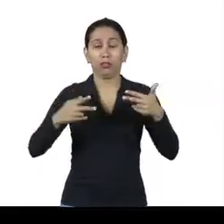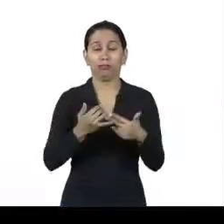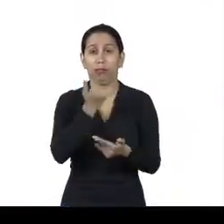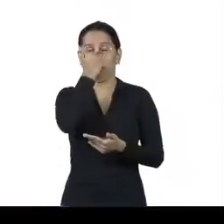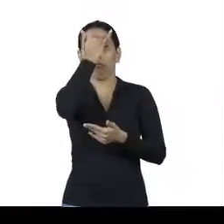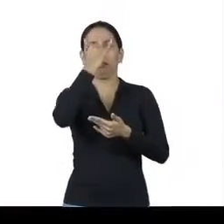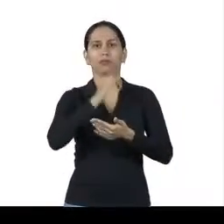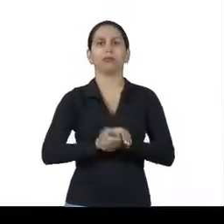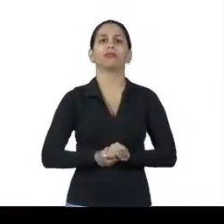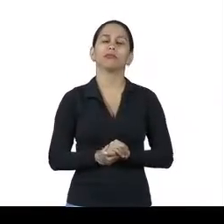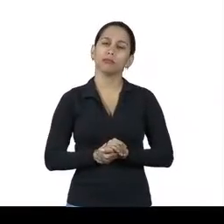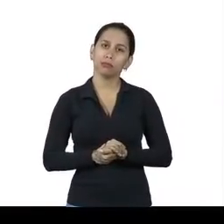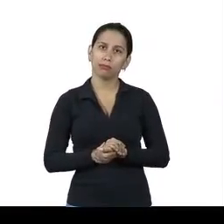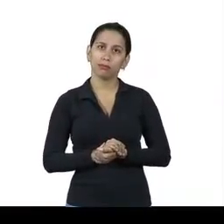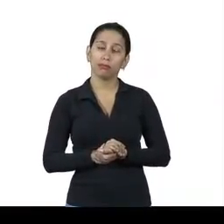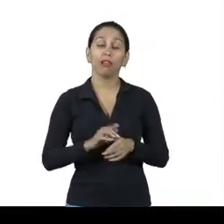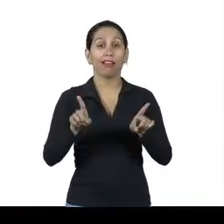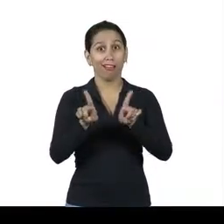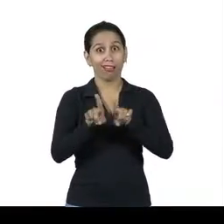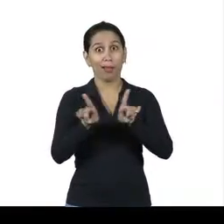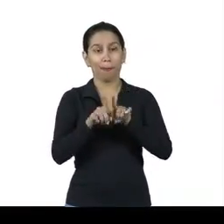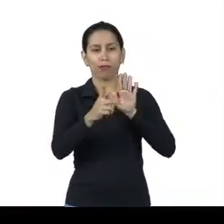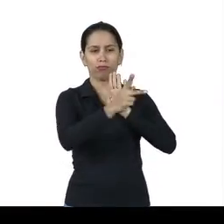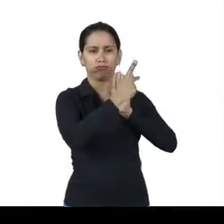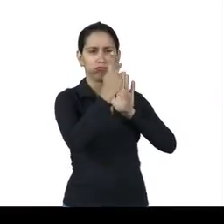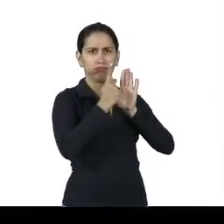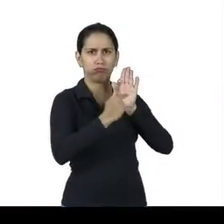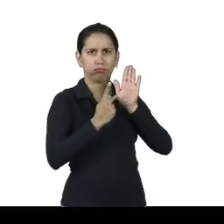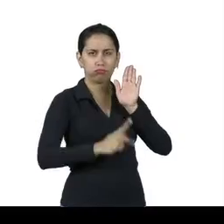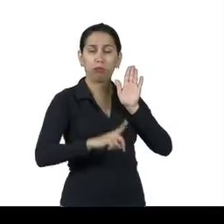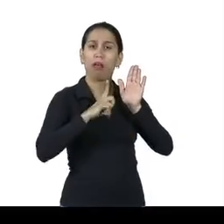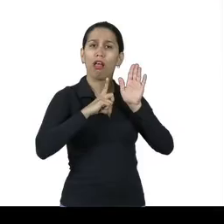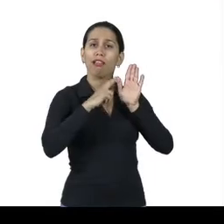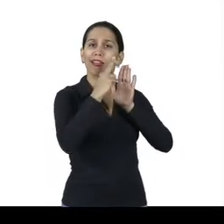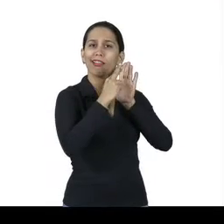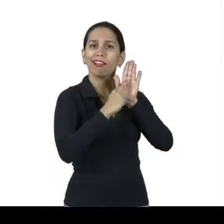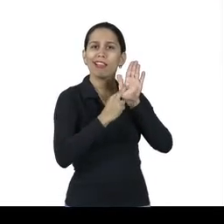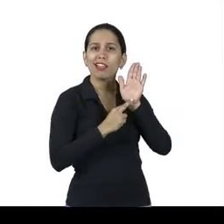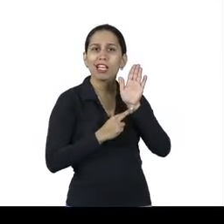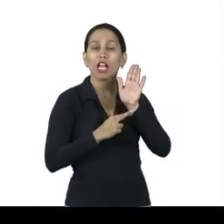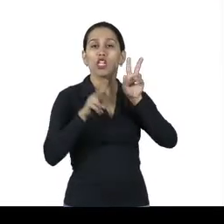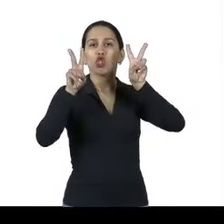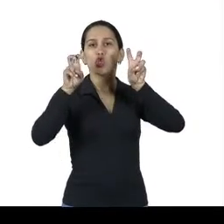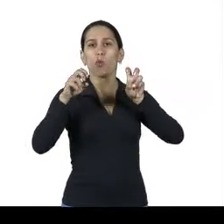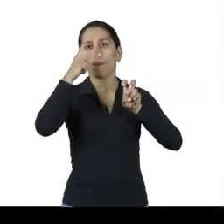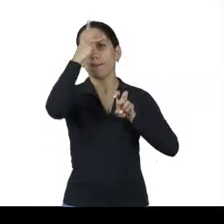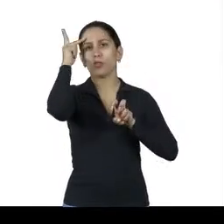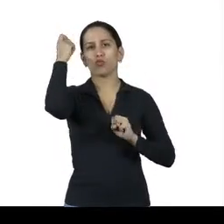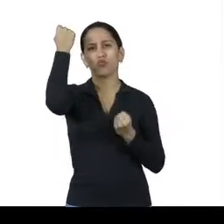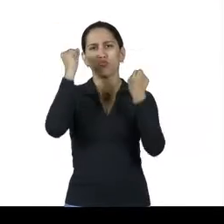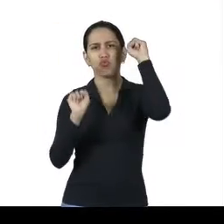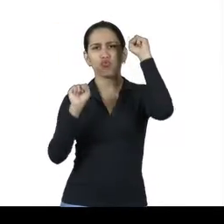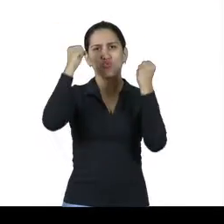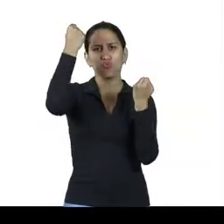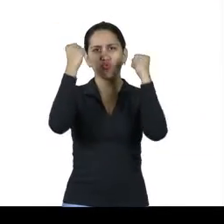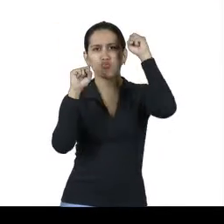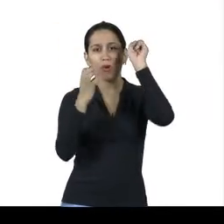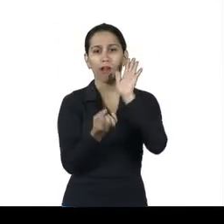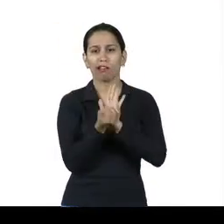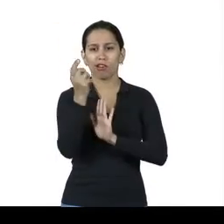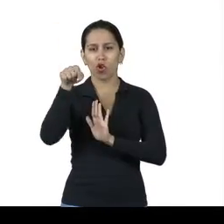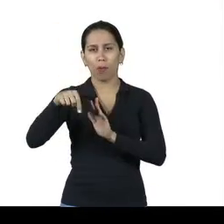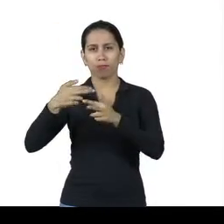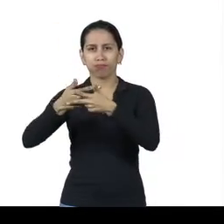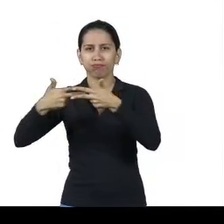os requisitos necessários fornecidos pelos fabricantes. No caso de máquinas móveis que possuírem rodízio de